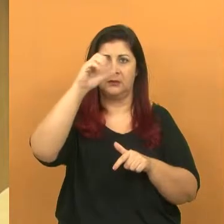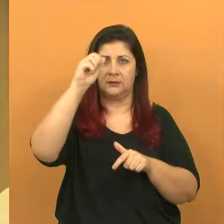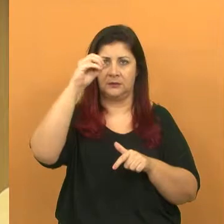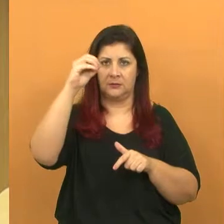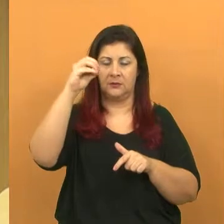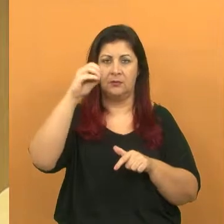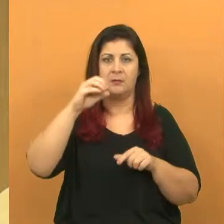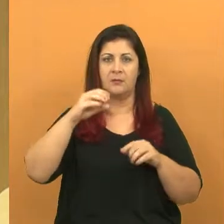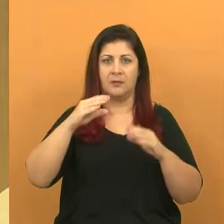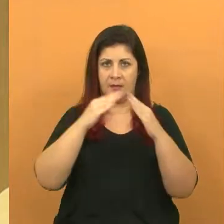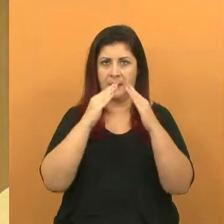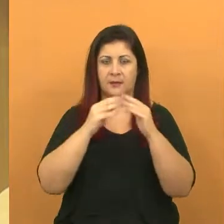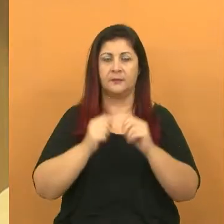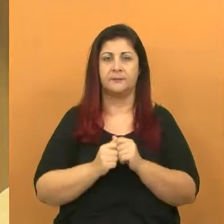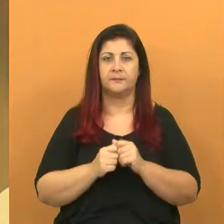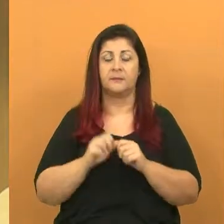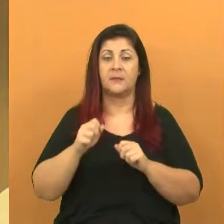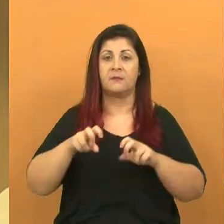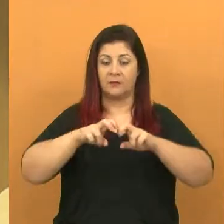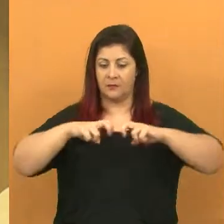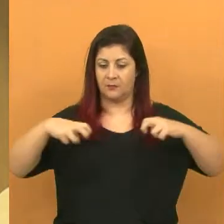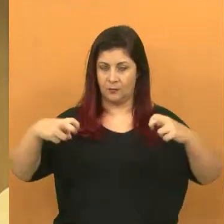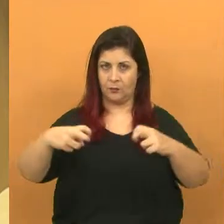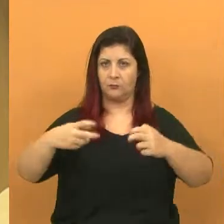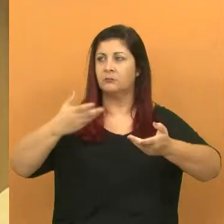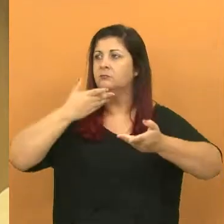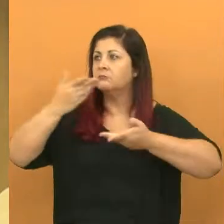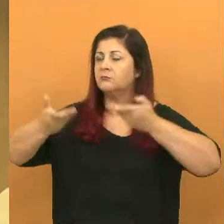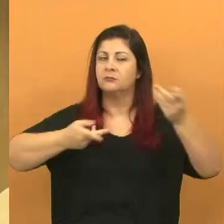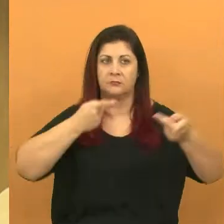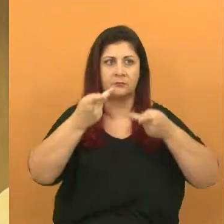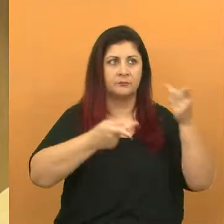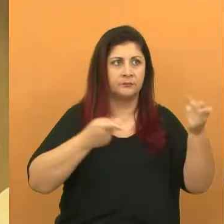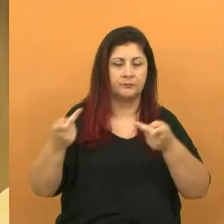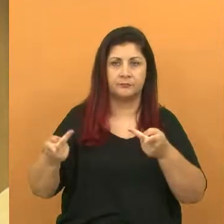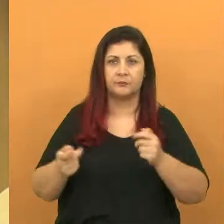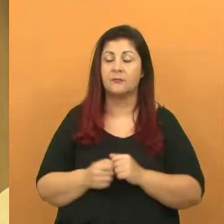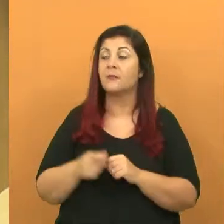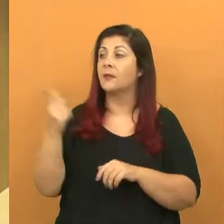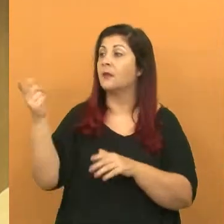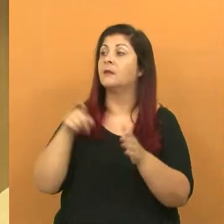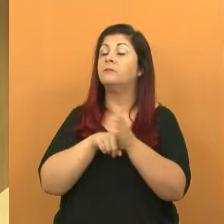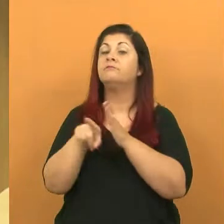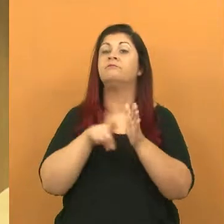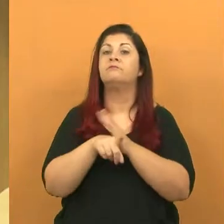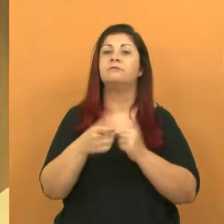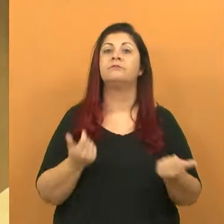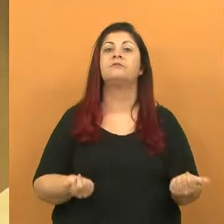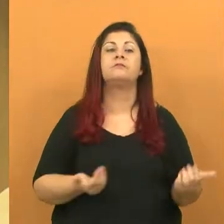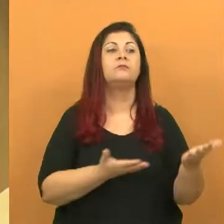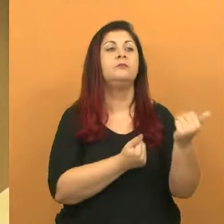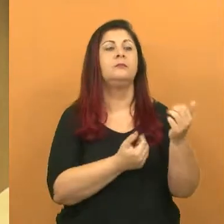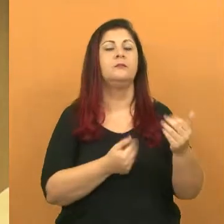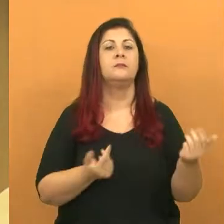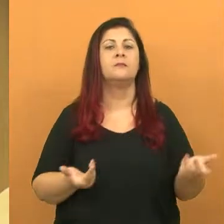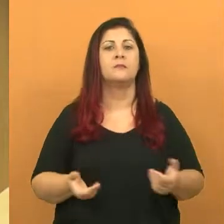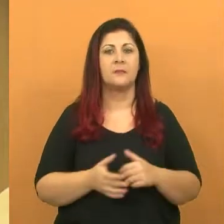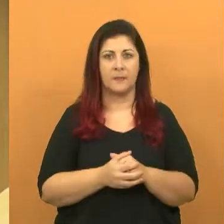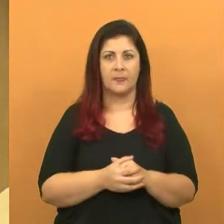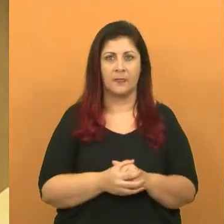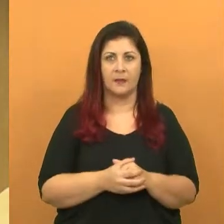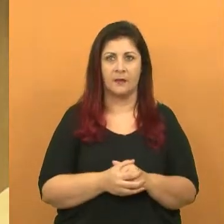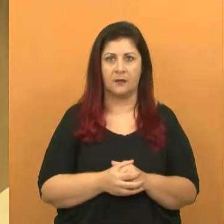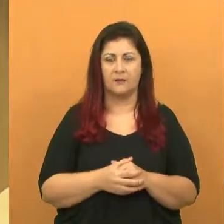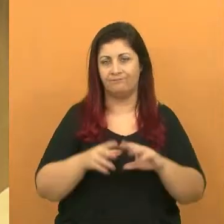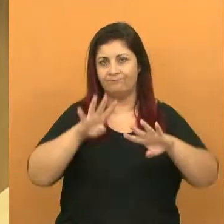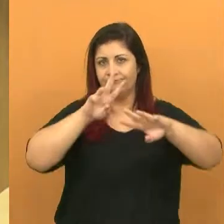favor? Quando a gente faz roda de conversa, uma das perguntas que eu pergunto para os adolescentes que estão lá internados